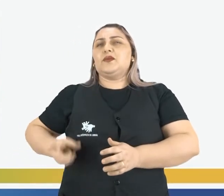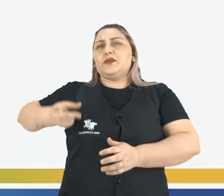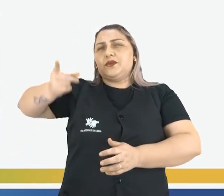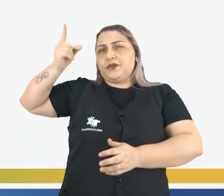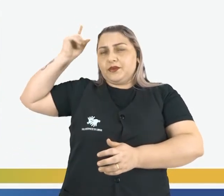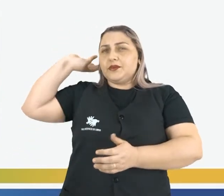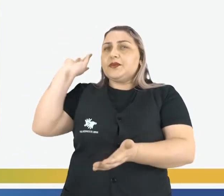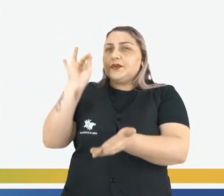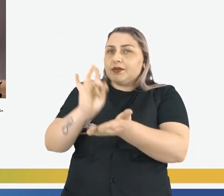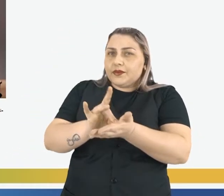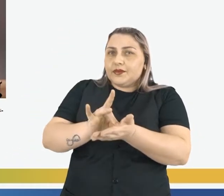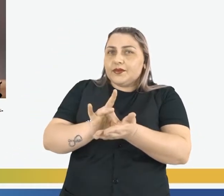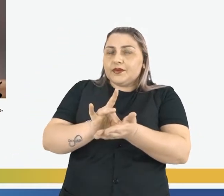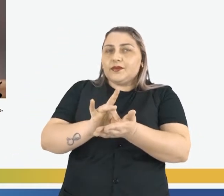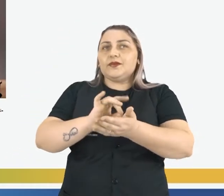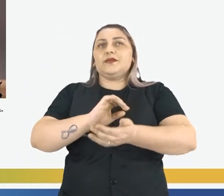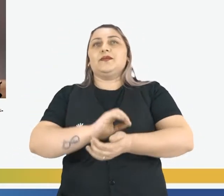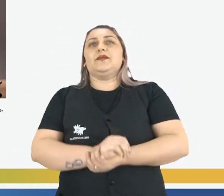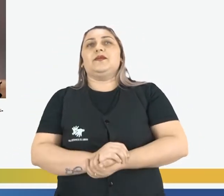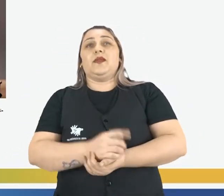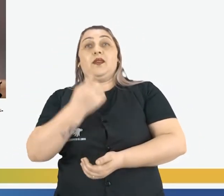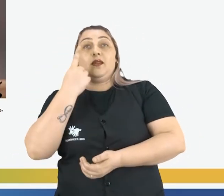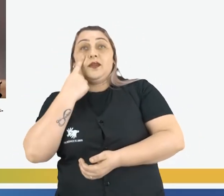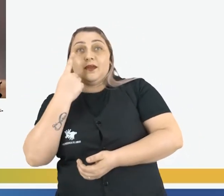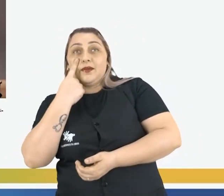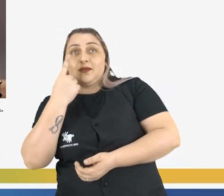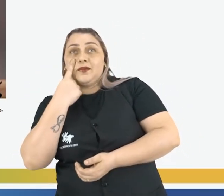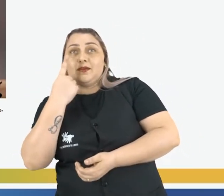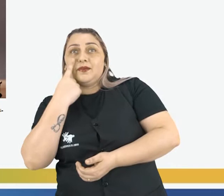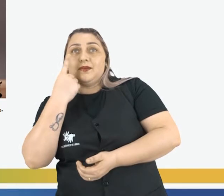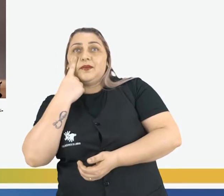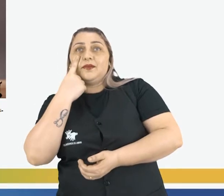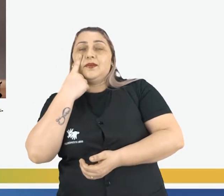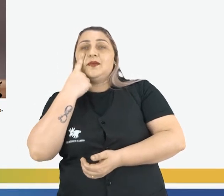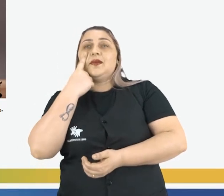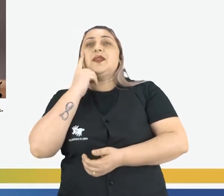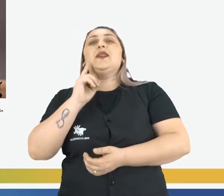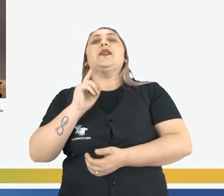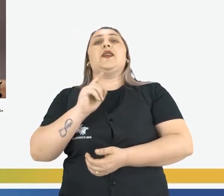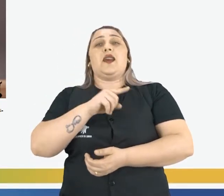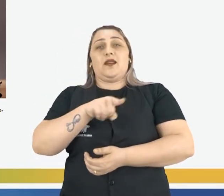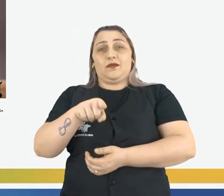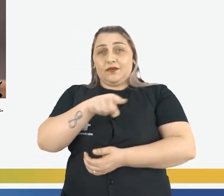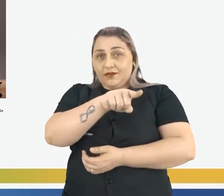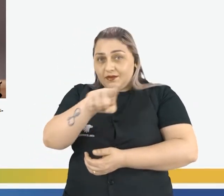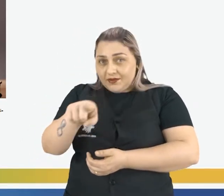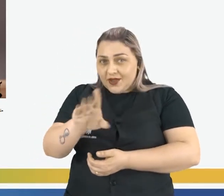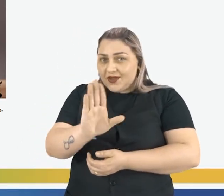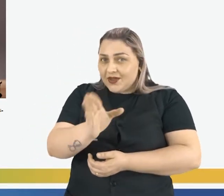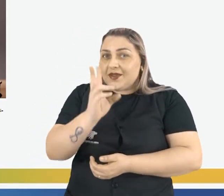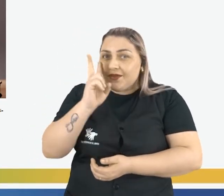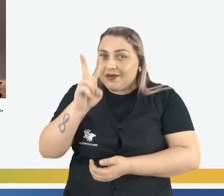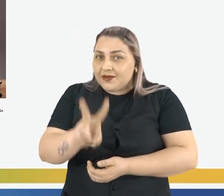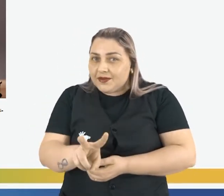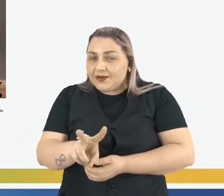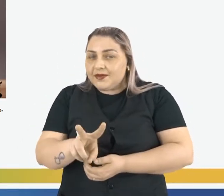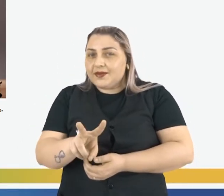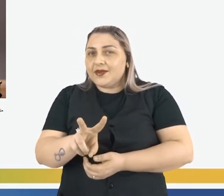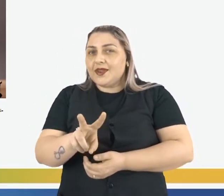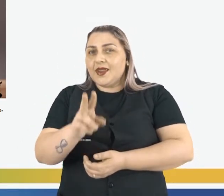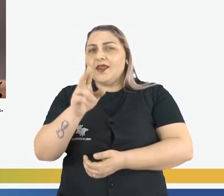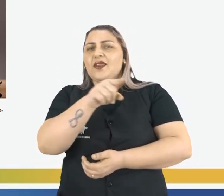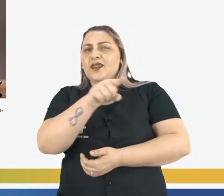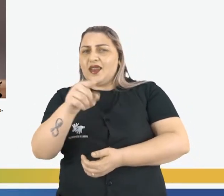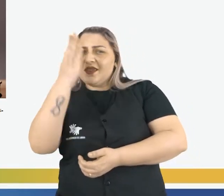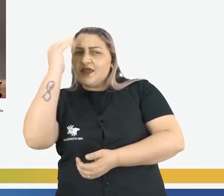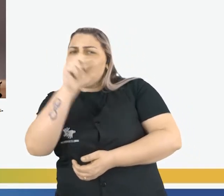tempo, não é verdade? Olha só, esse daí eu tenho certeza que alguém já viu. Alguém